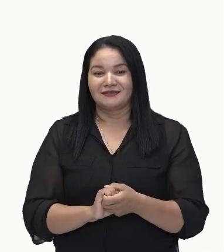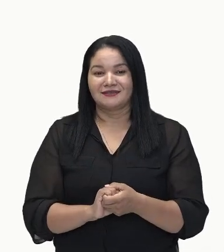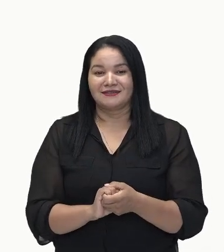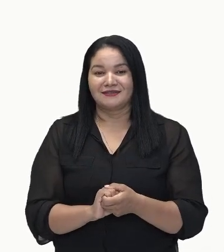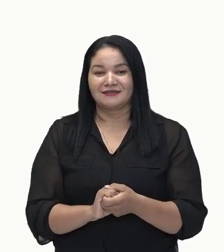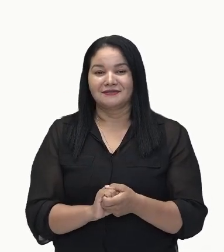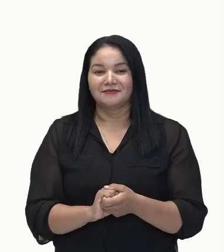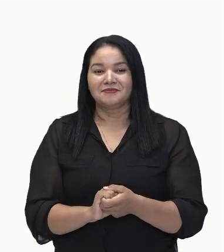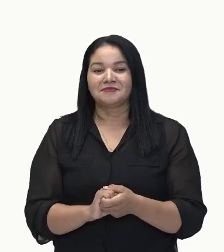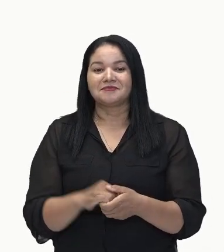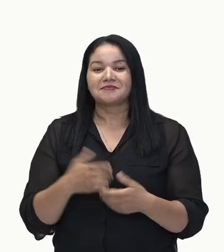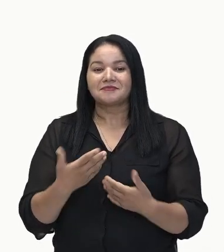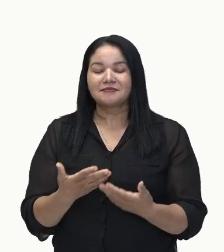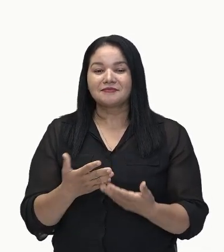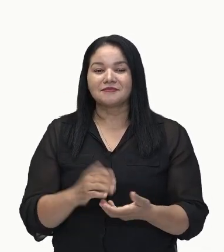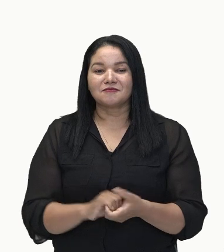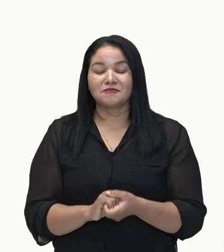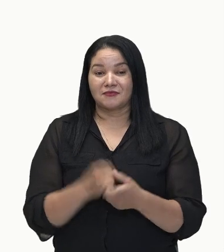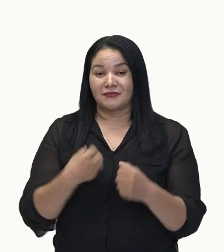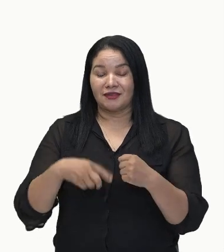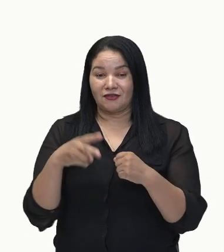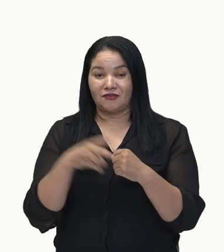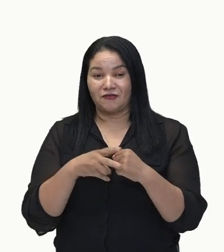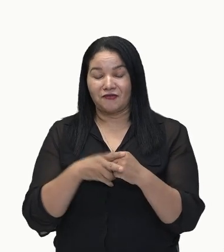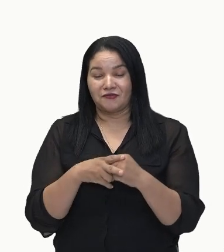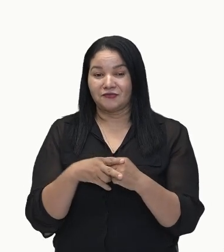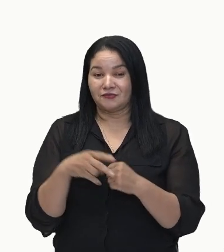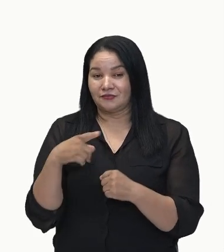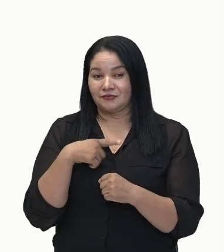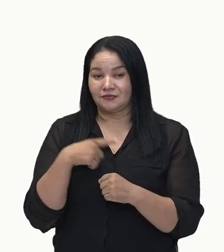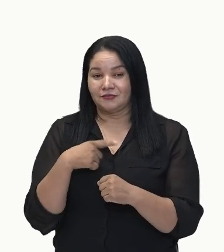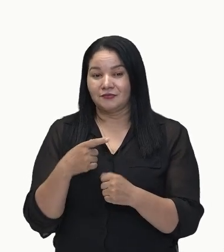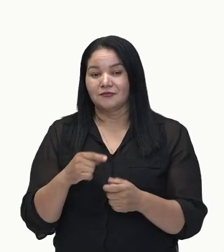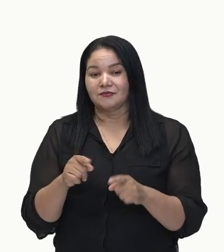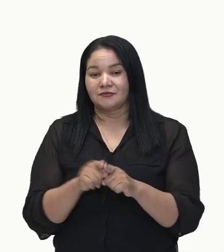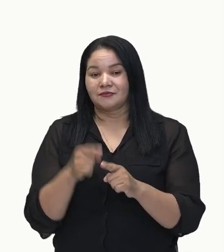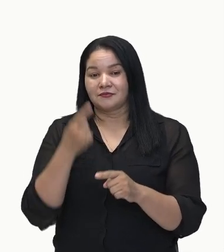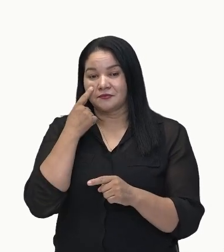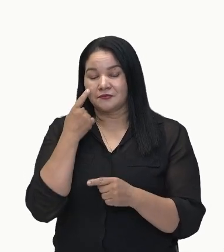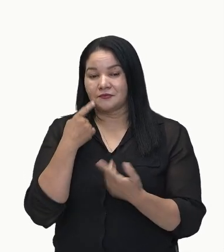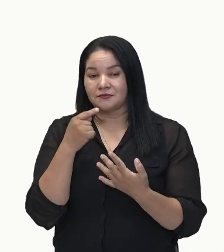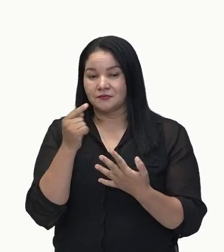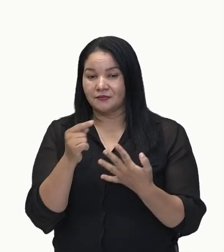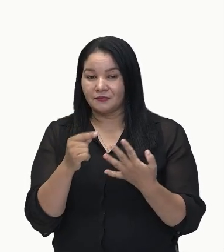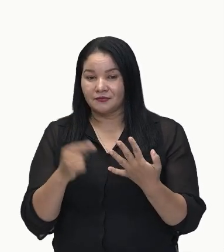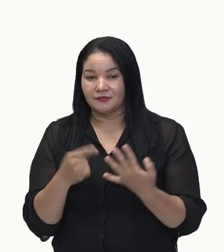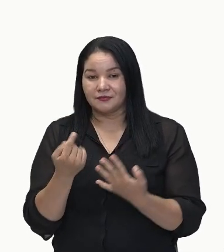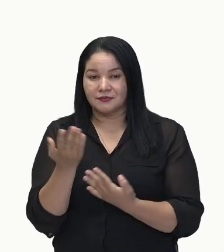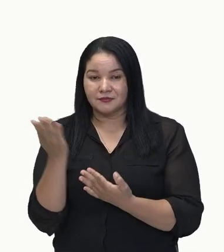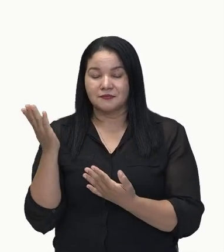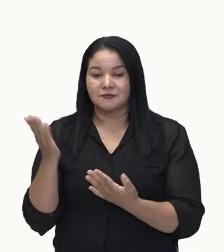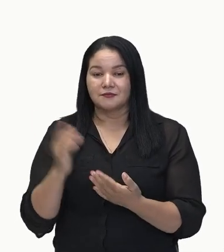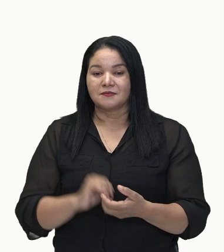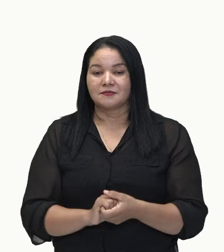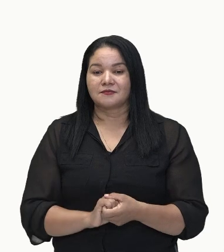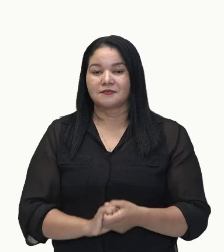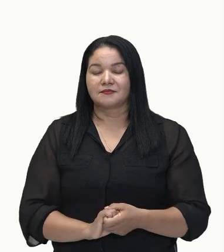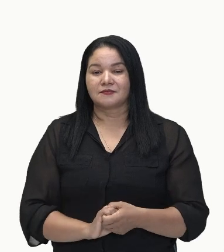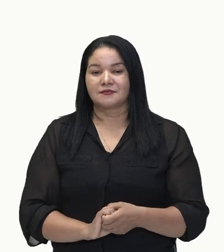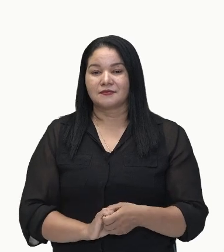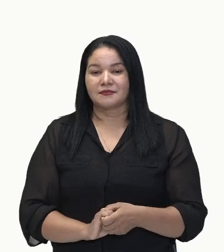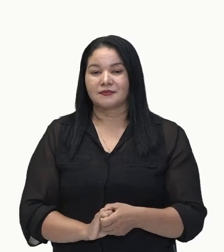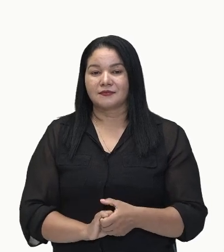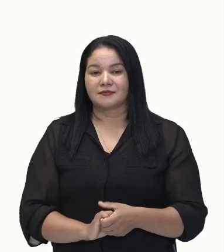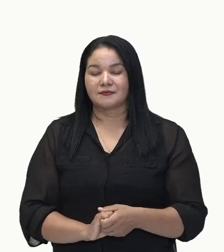aqui, ó, o verbo existir, o verbo haver no sentido de existir, acontecer e também esses